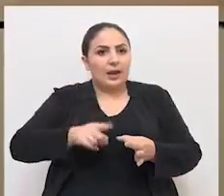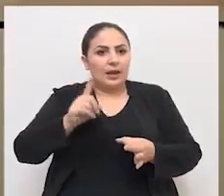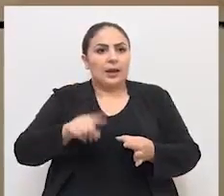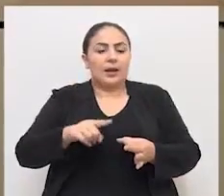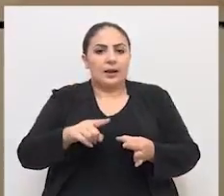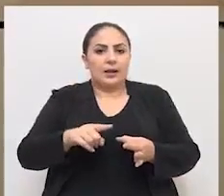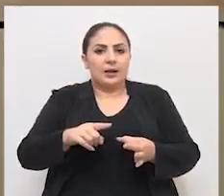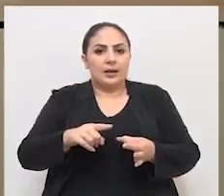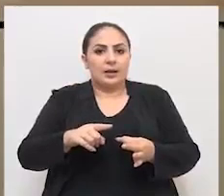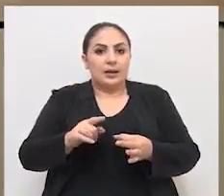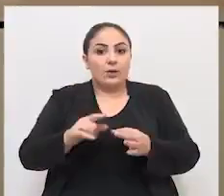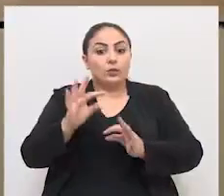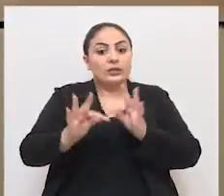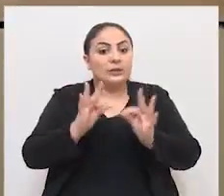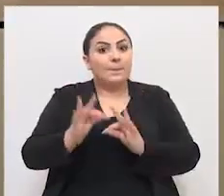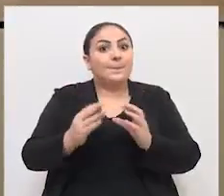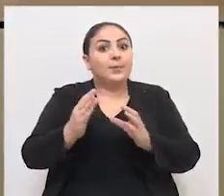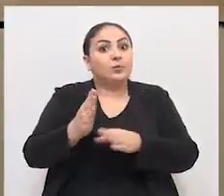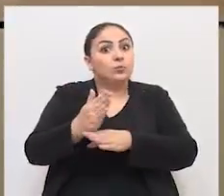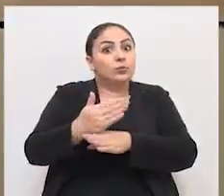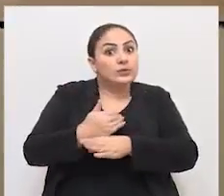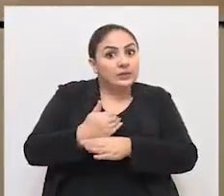ideal é o tratamento precoce.